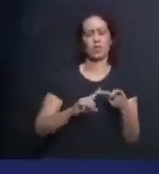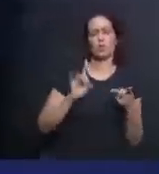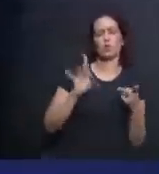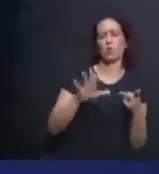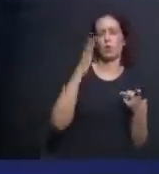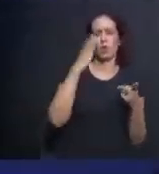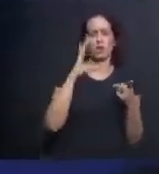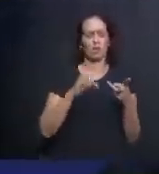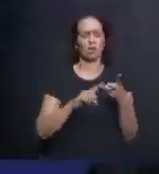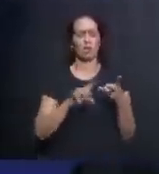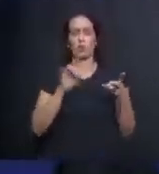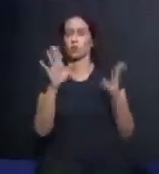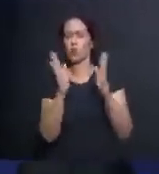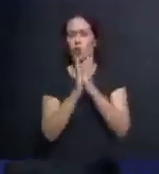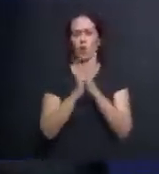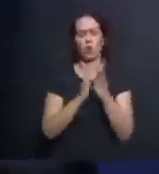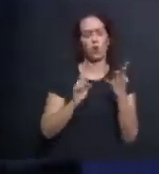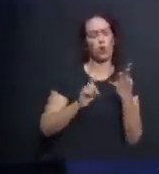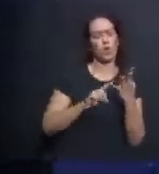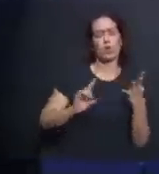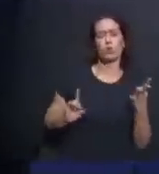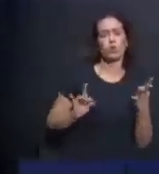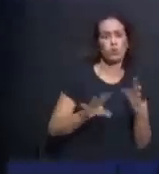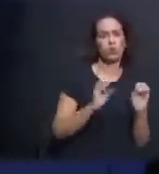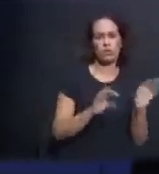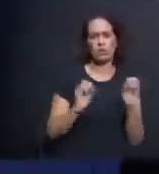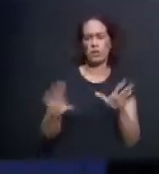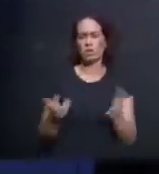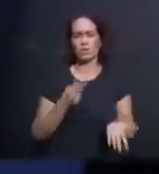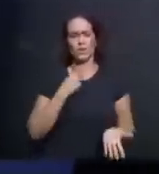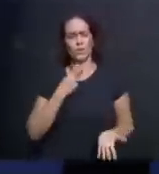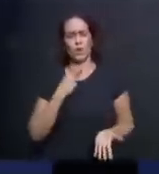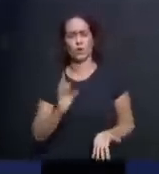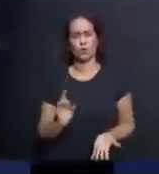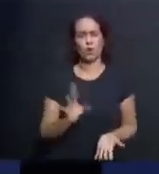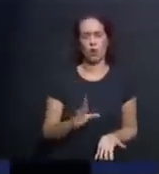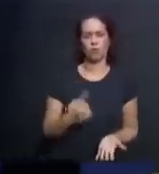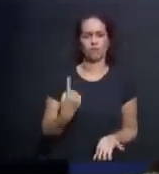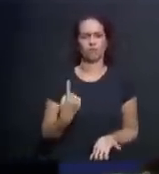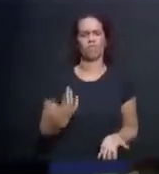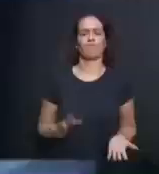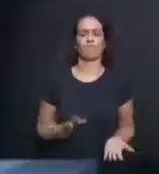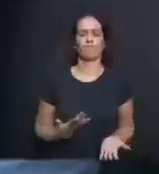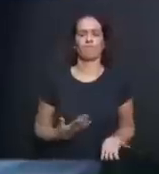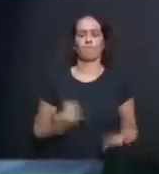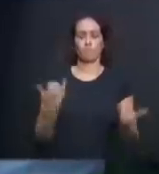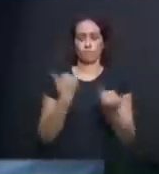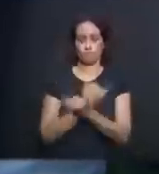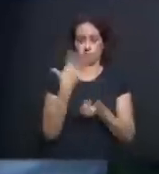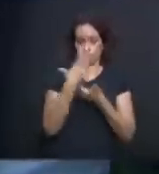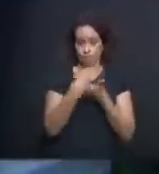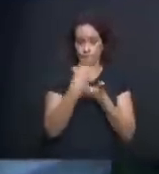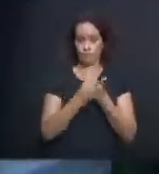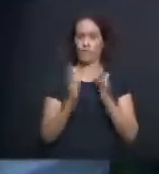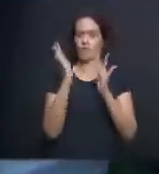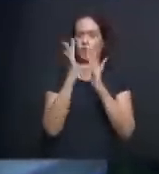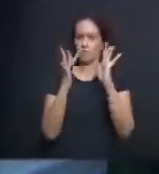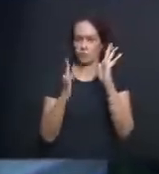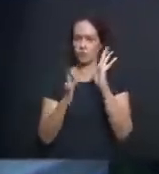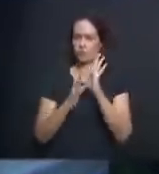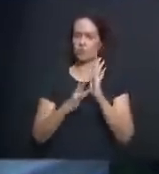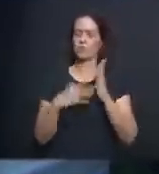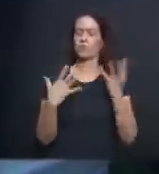ou que só ora, ou que só ensina. Fala comigo: Jesus quer que eu bata